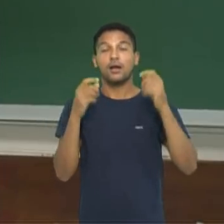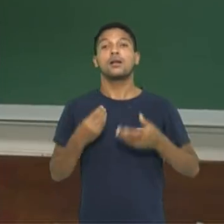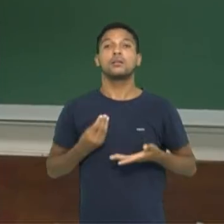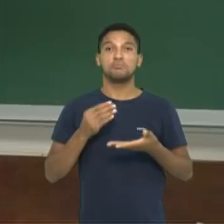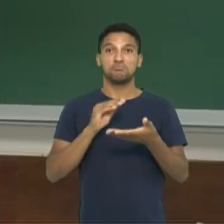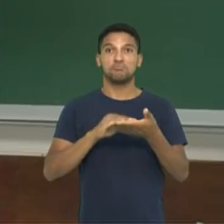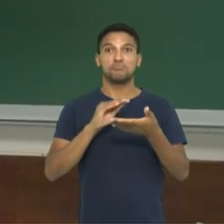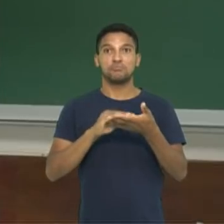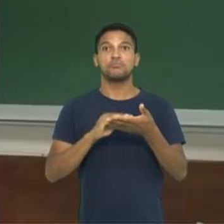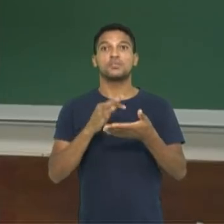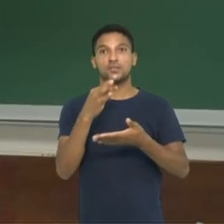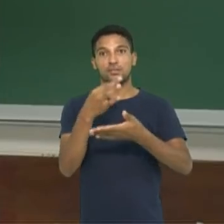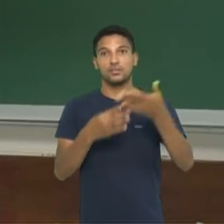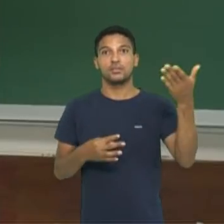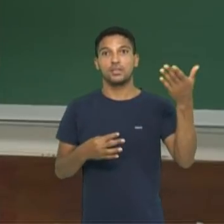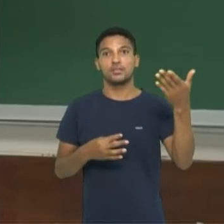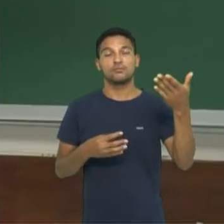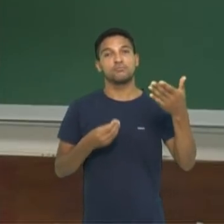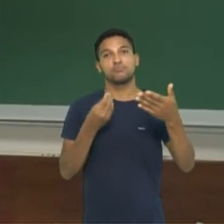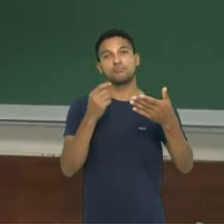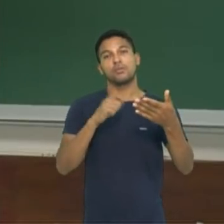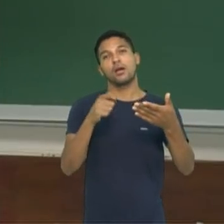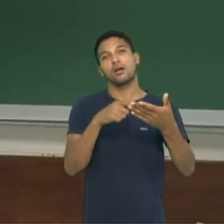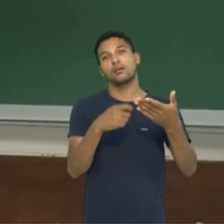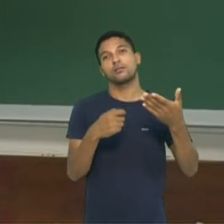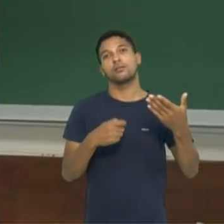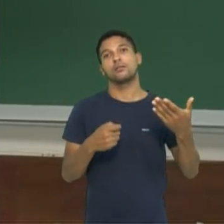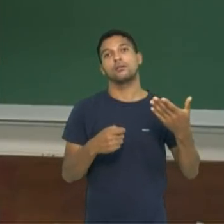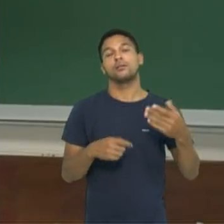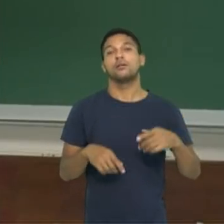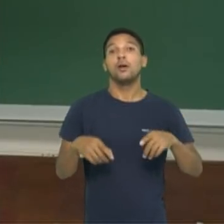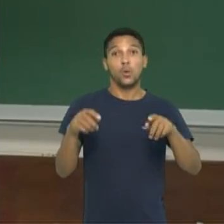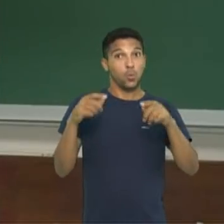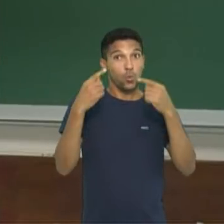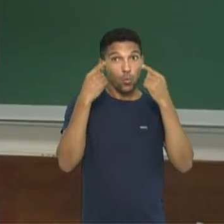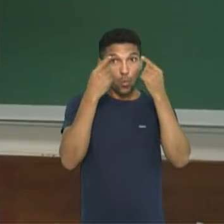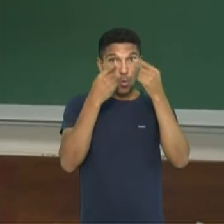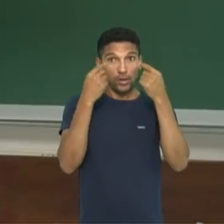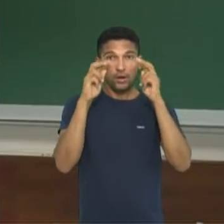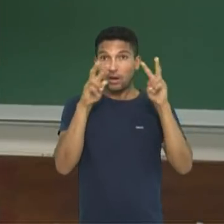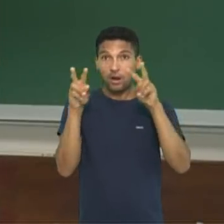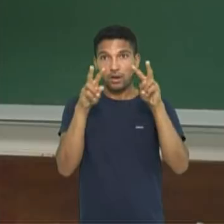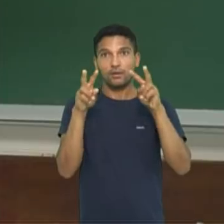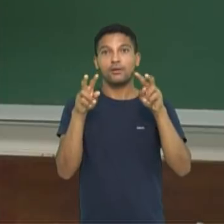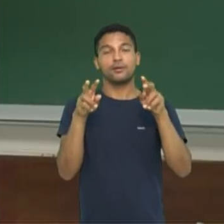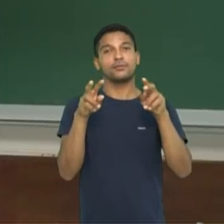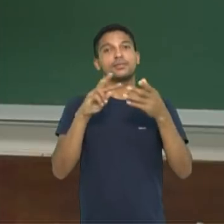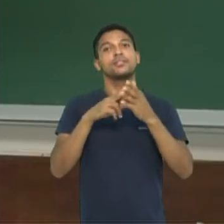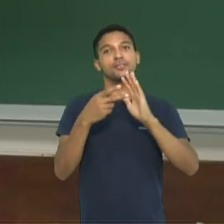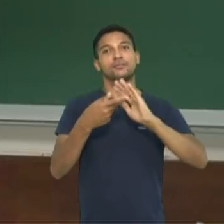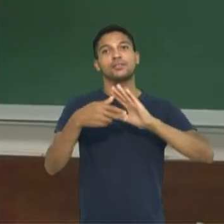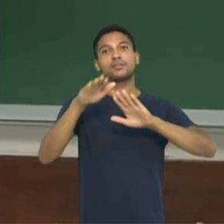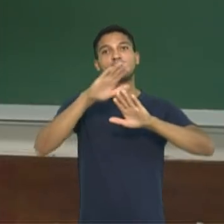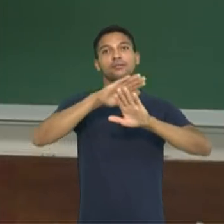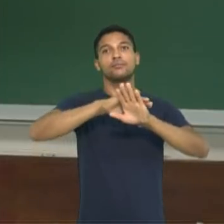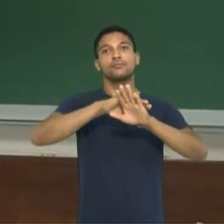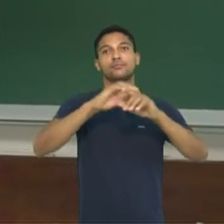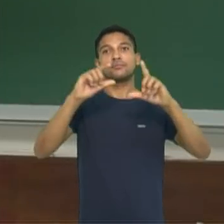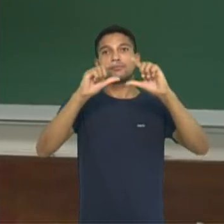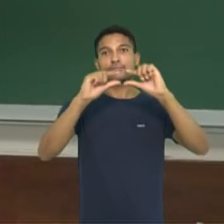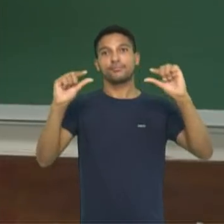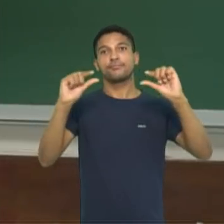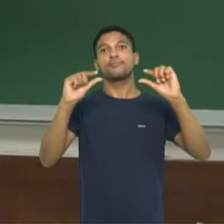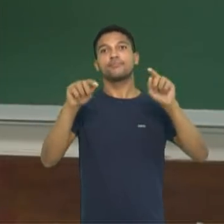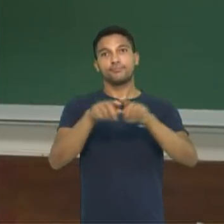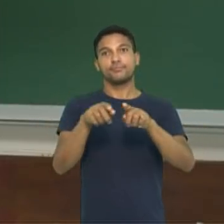vivenciadas no cotidiano. Então, até o meu olhar é um texto, e é possível fazer uma leitura do meu olhar. Ele pode ser, muitas